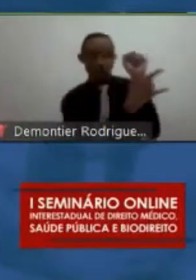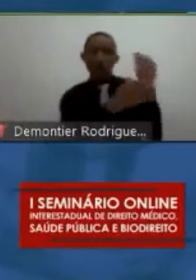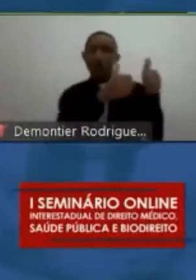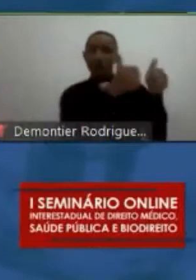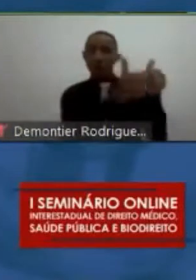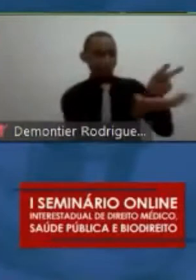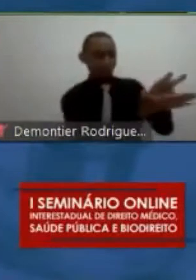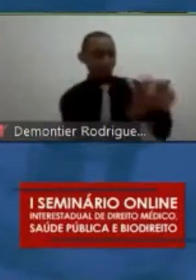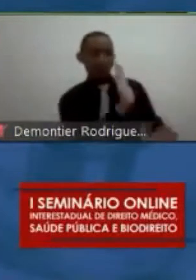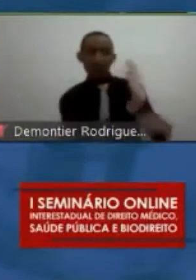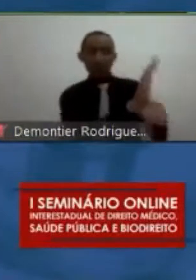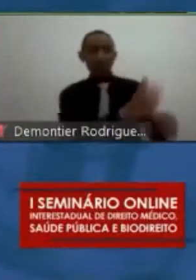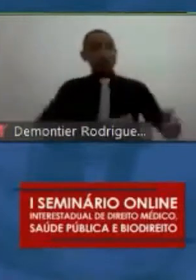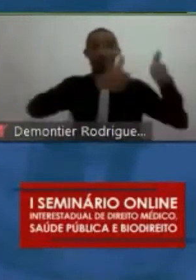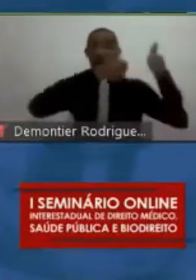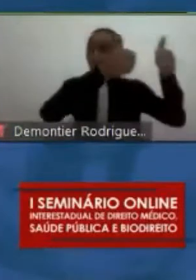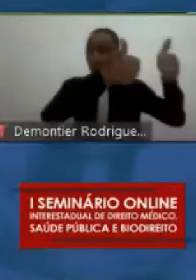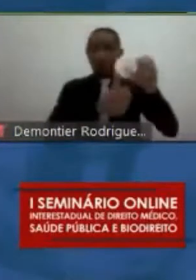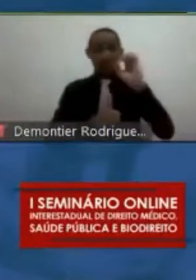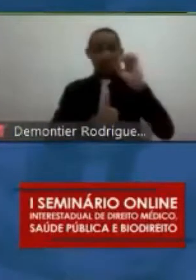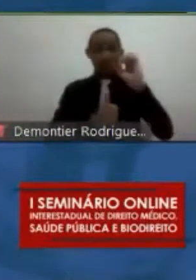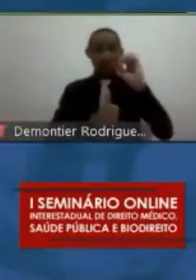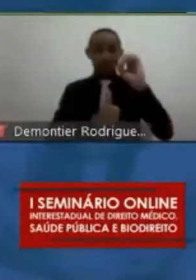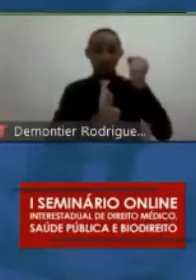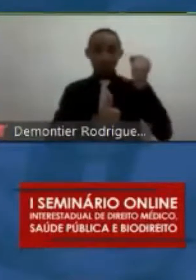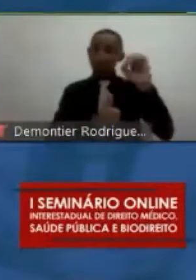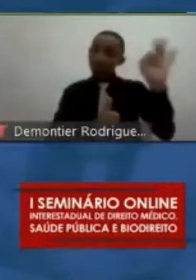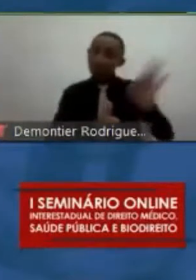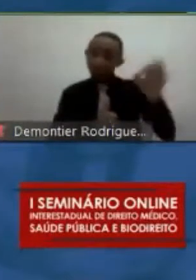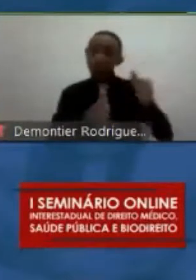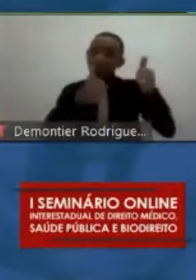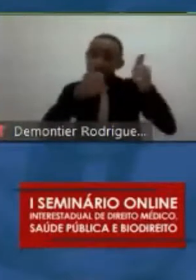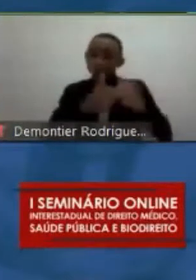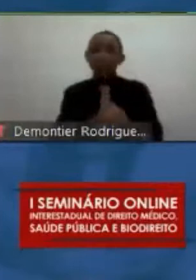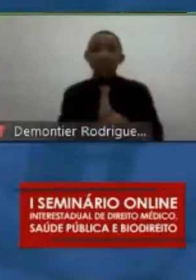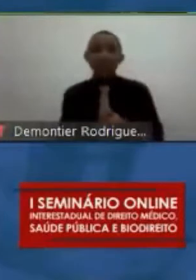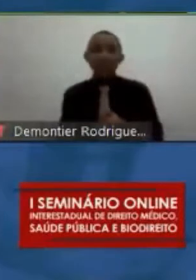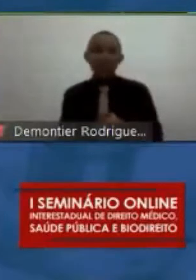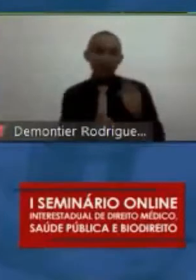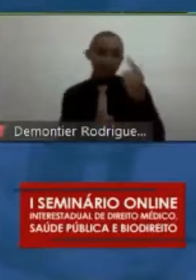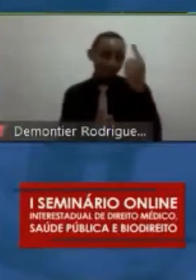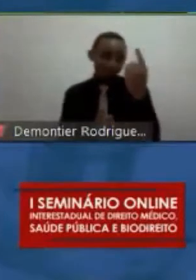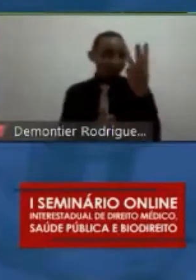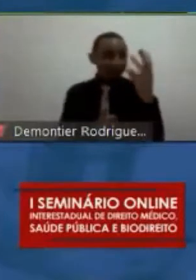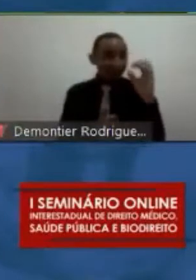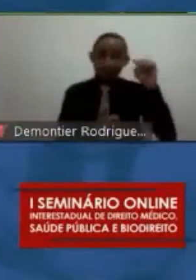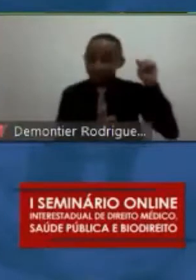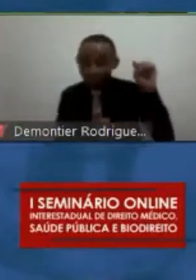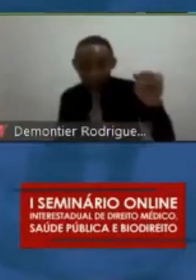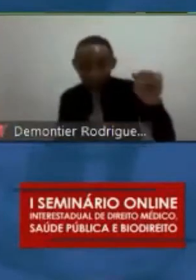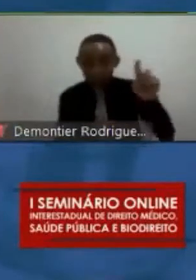também foram eficazes. Este trabalho em específico analisou perto de 130 mil